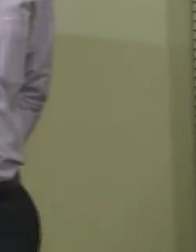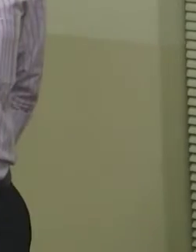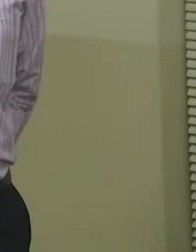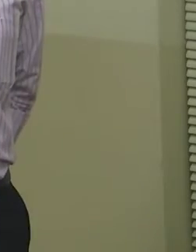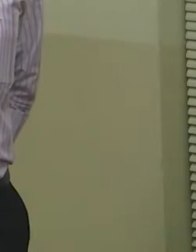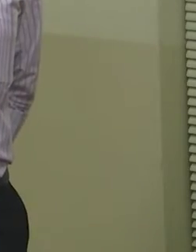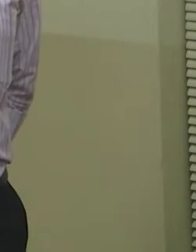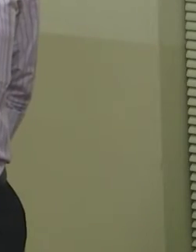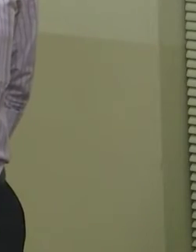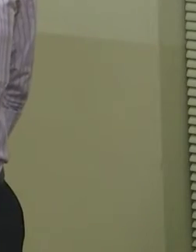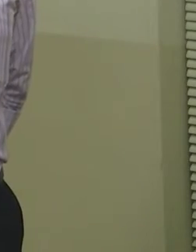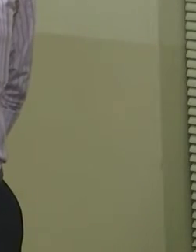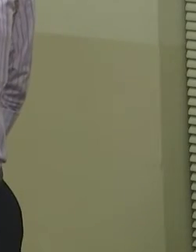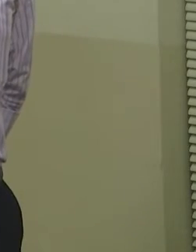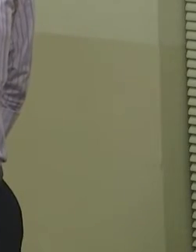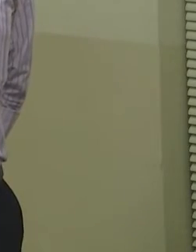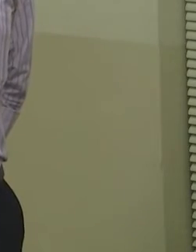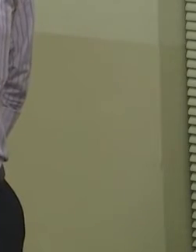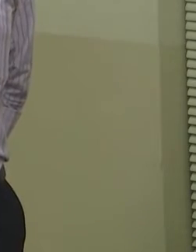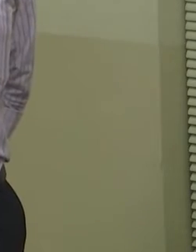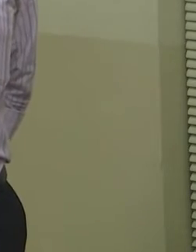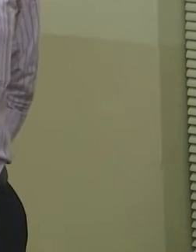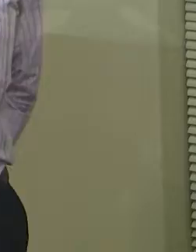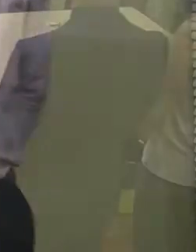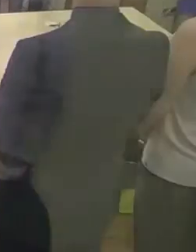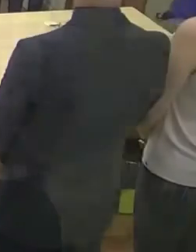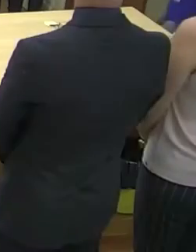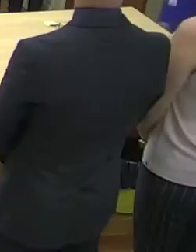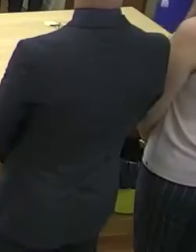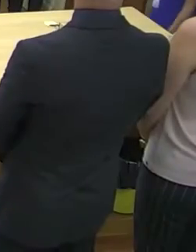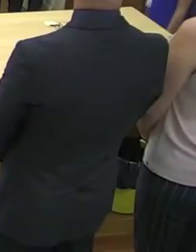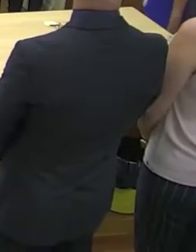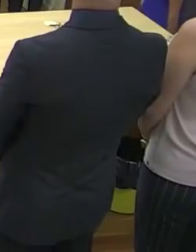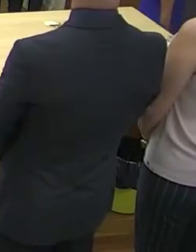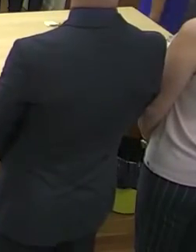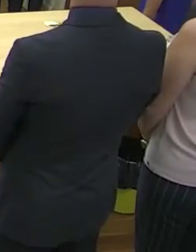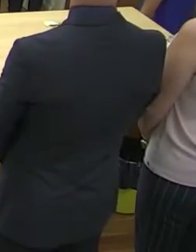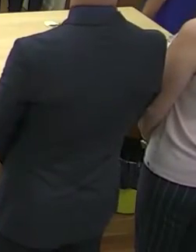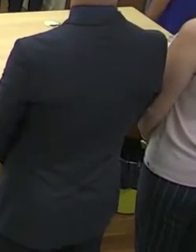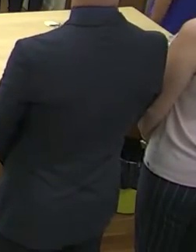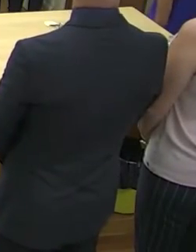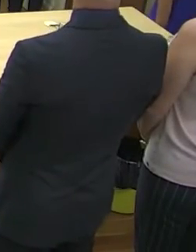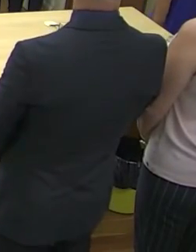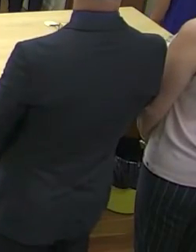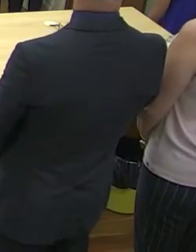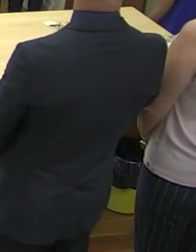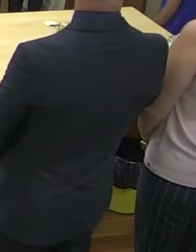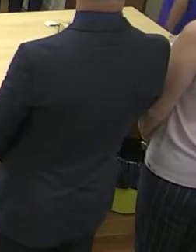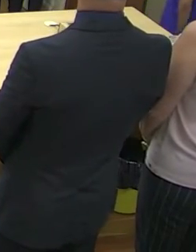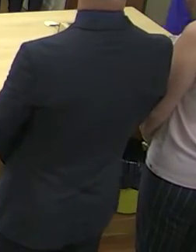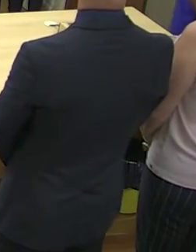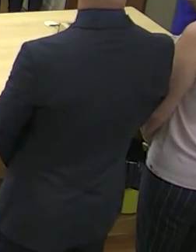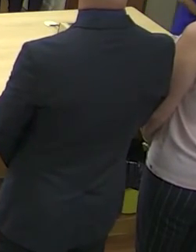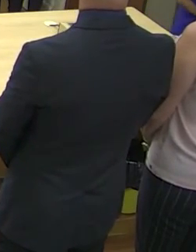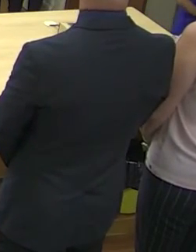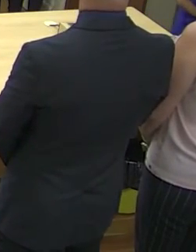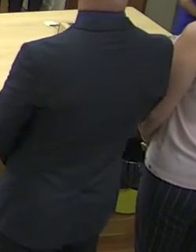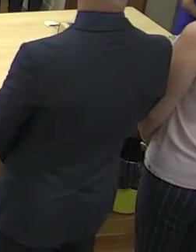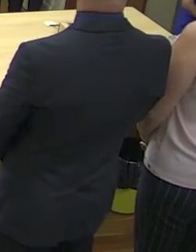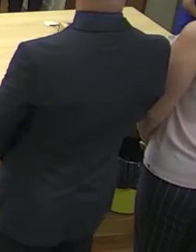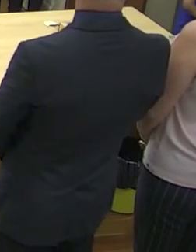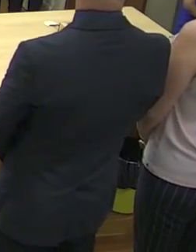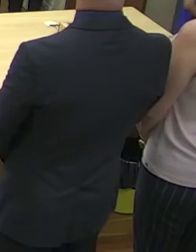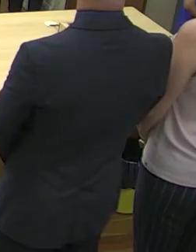de amor e de esperança a terra desce, sem teu formoso céu risonho e límpido,